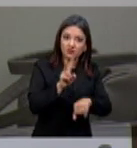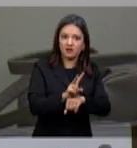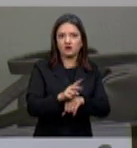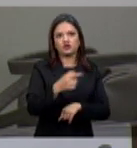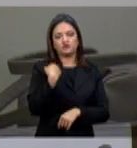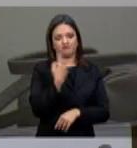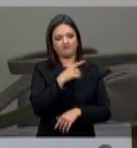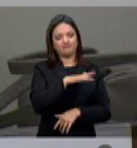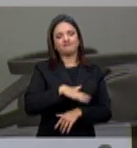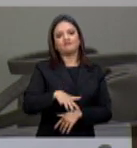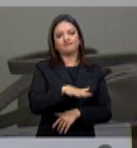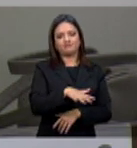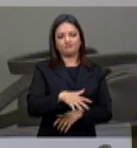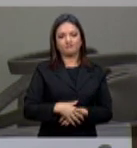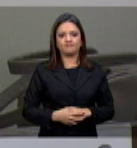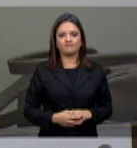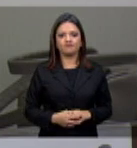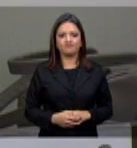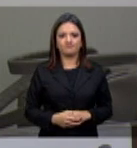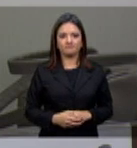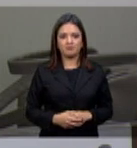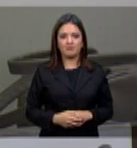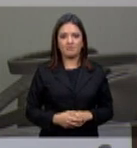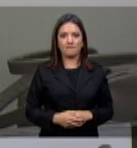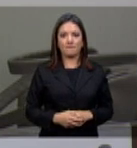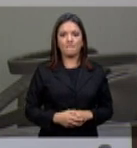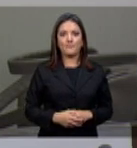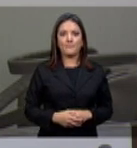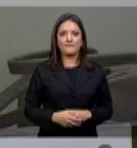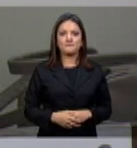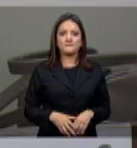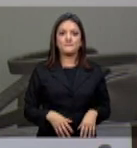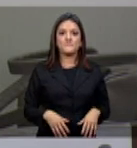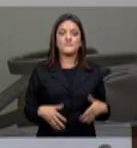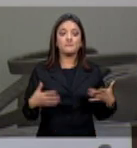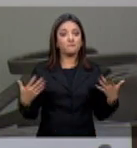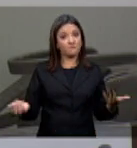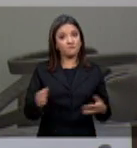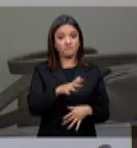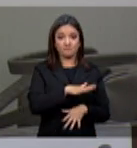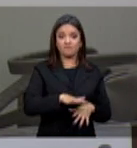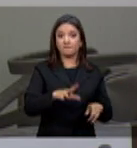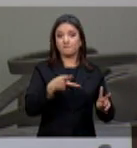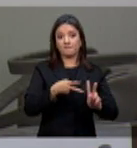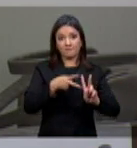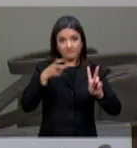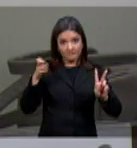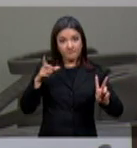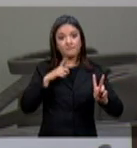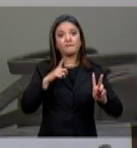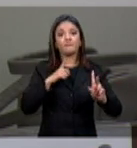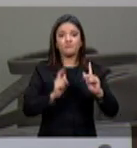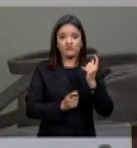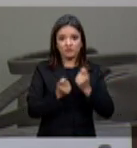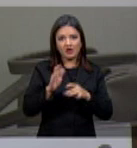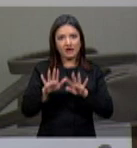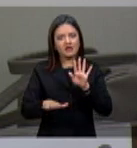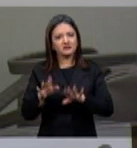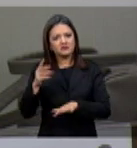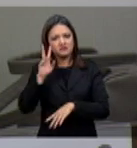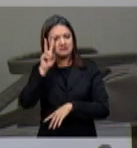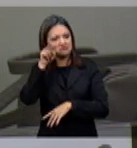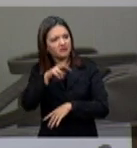territórios. Então, as terras indígenas, elas não são improdutivas. Não é porque vocês não veem pastagem,